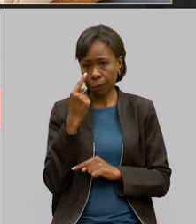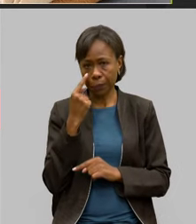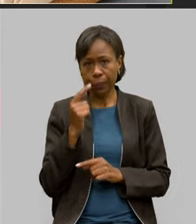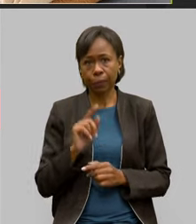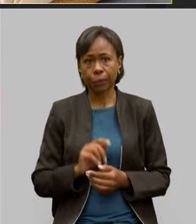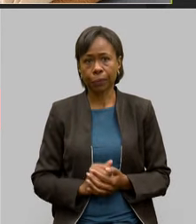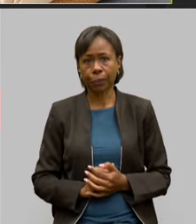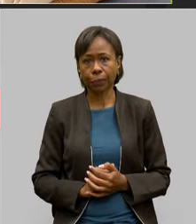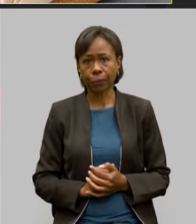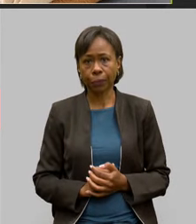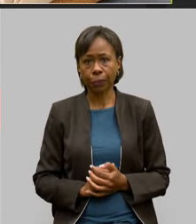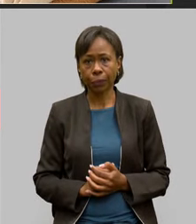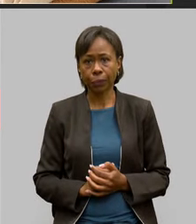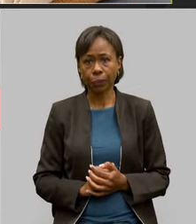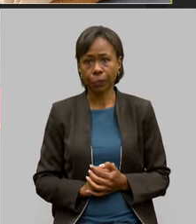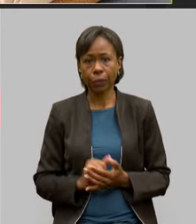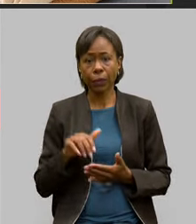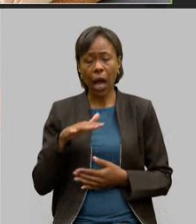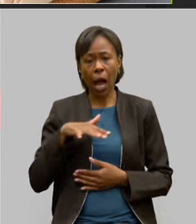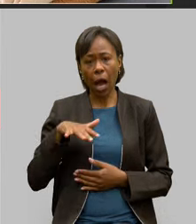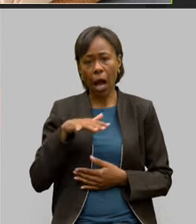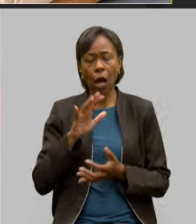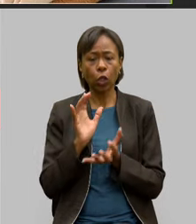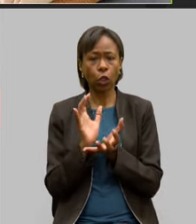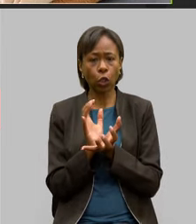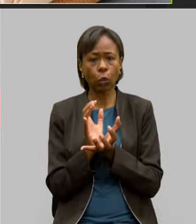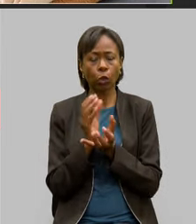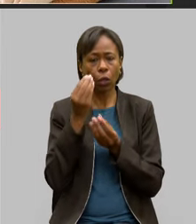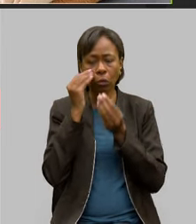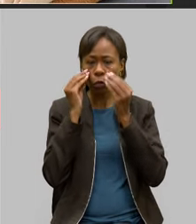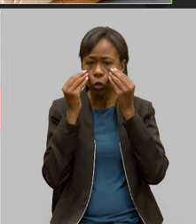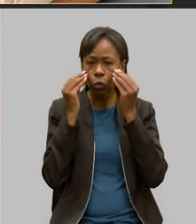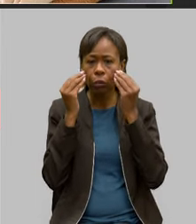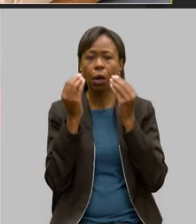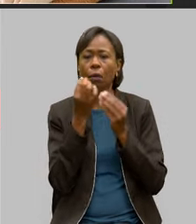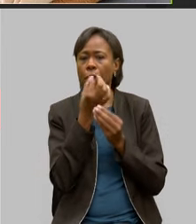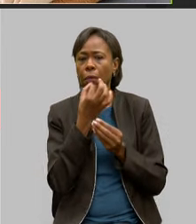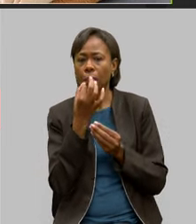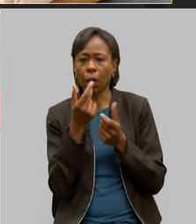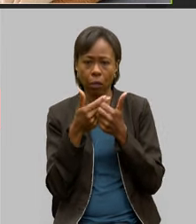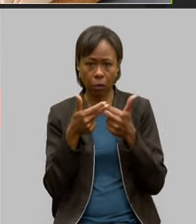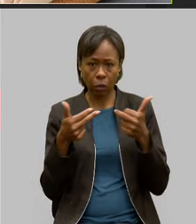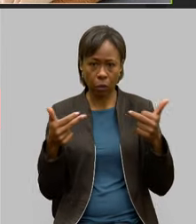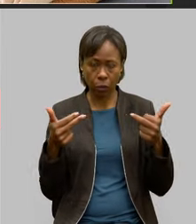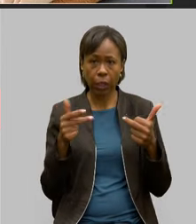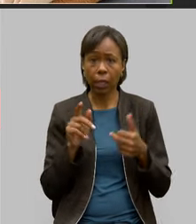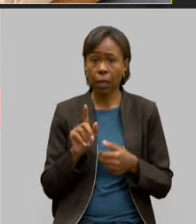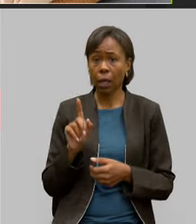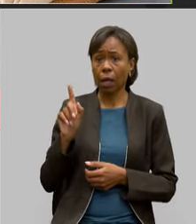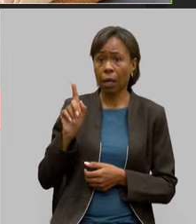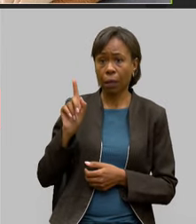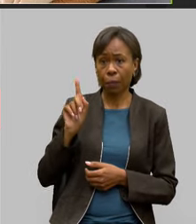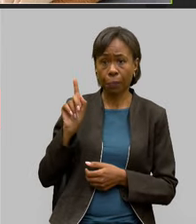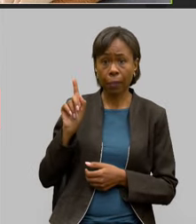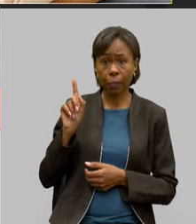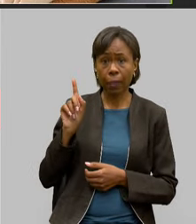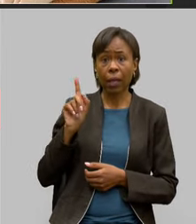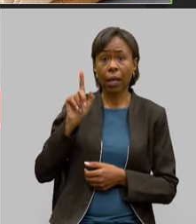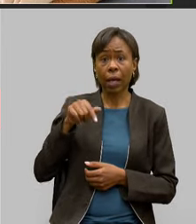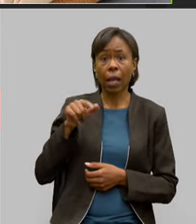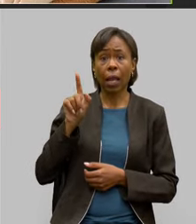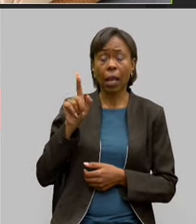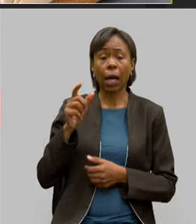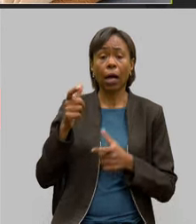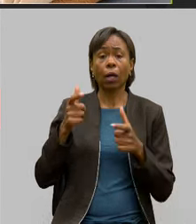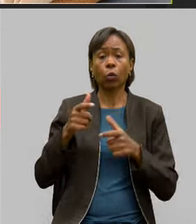eh de cosméticos essa essa última ampola que tá escrito remp isso aí é com relação à Colômbia